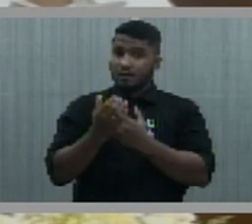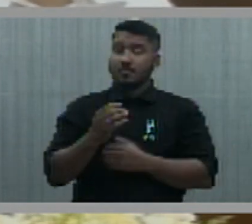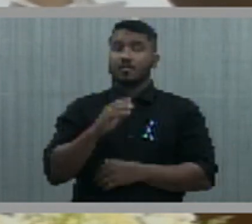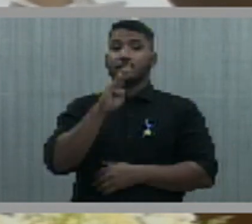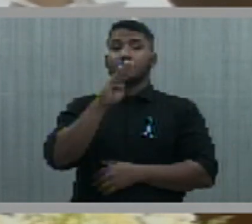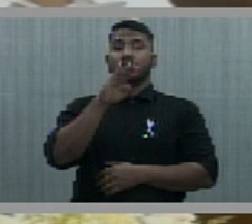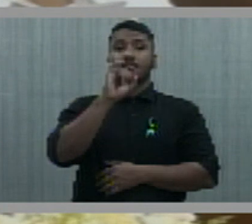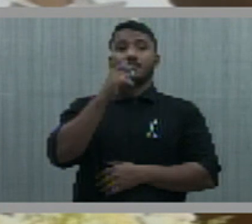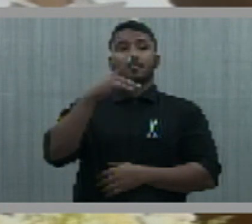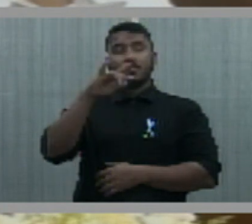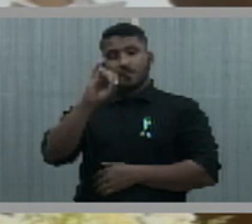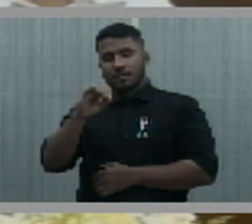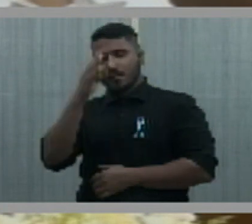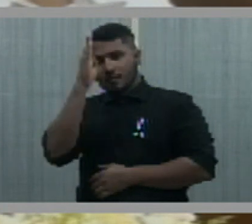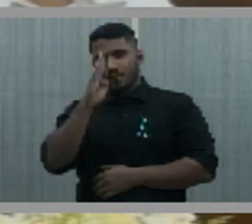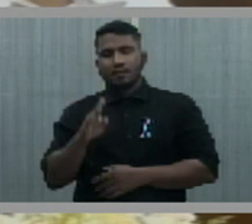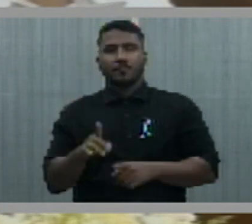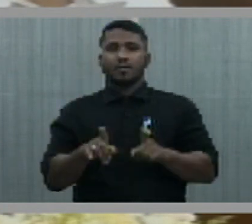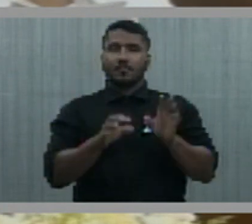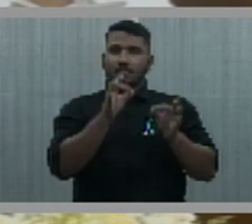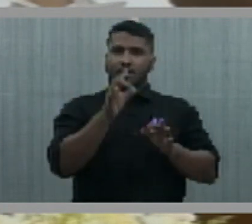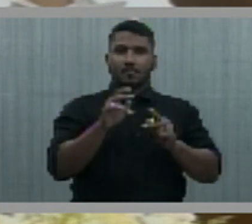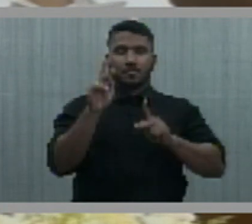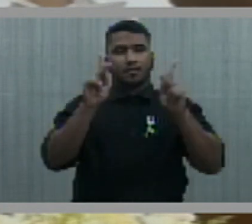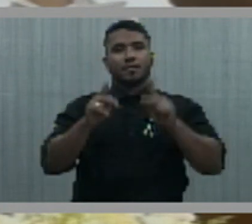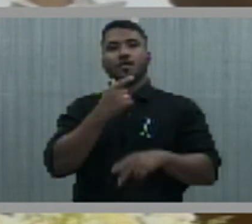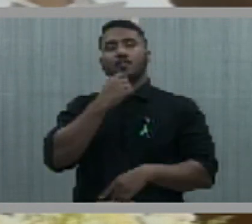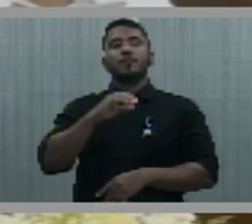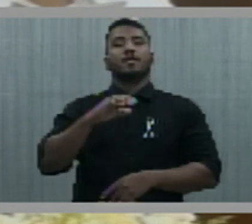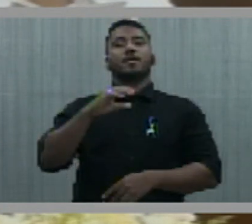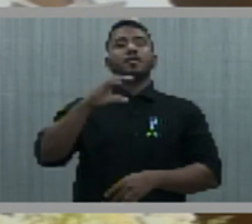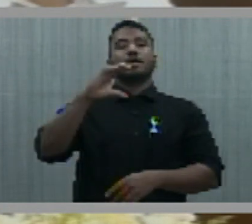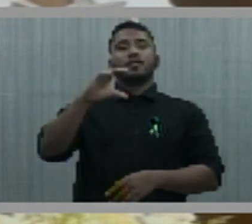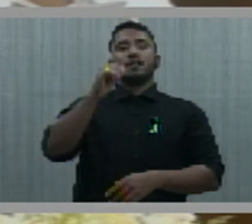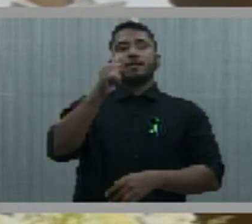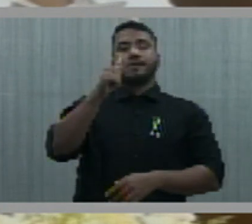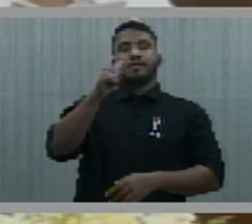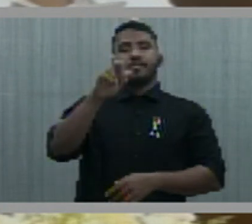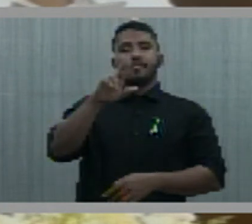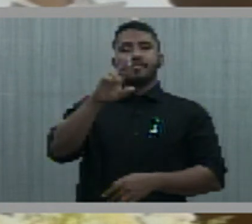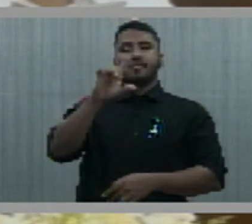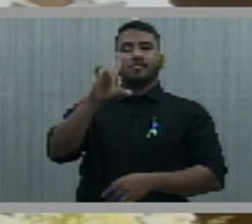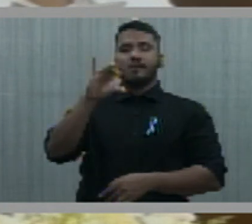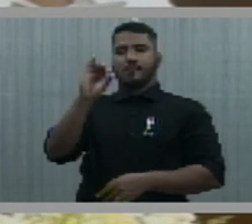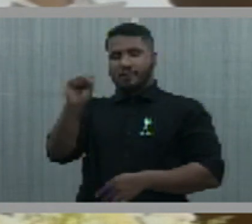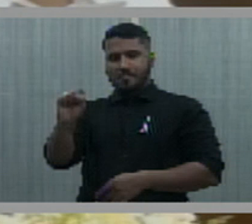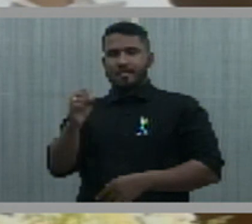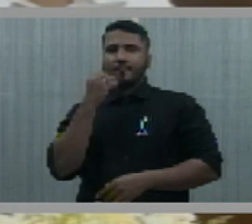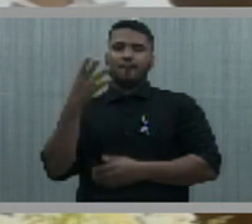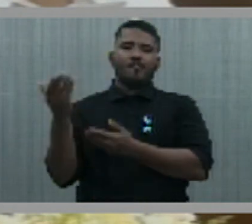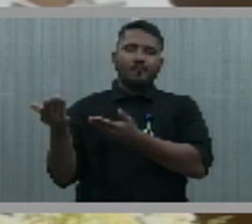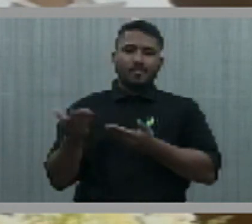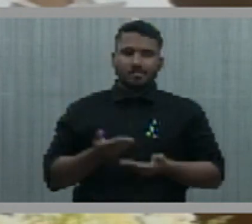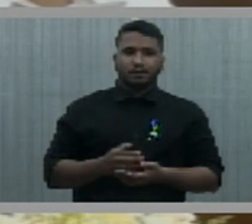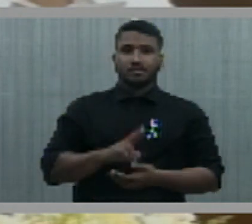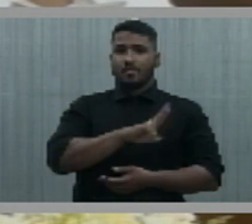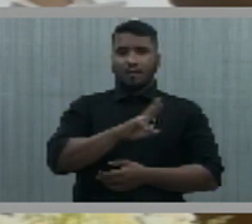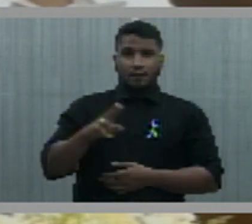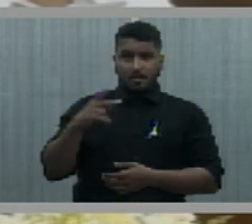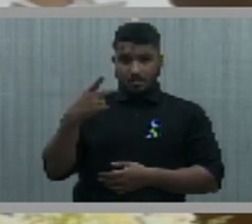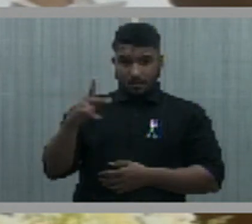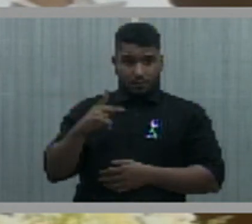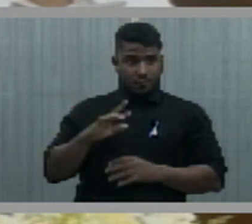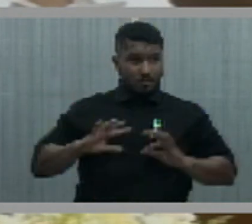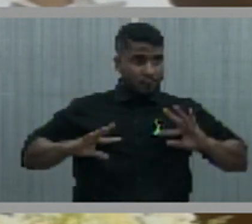Brasil, da Comissão de Justiça e Paz, Carlos Alberto Carlinho. Seja bem-vindo. Em nome deles todos,